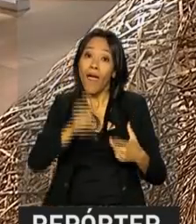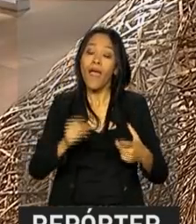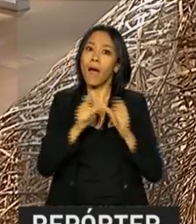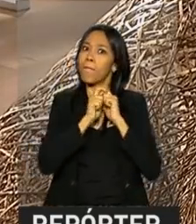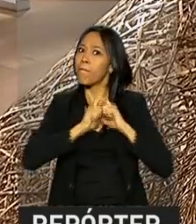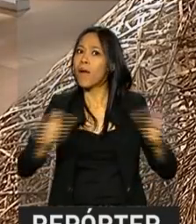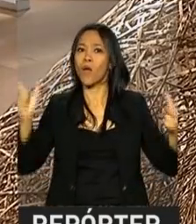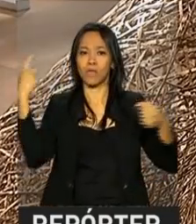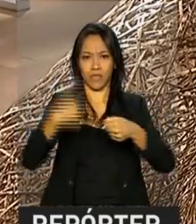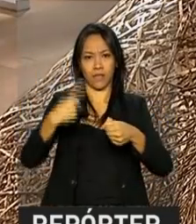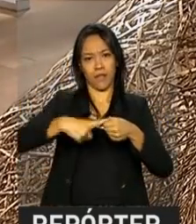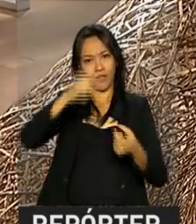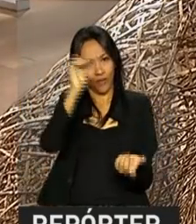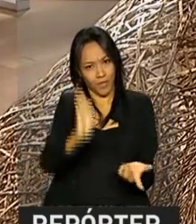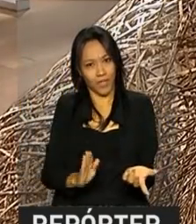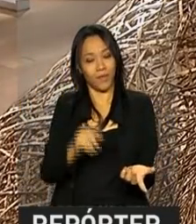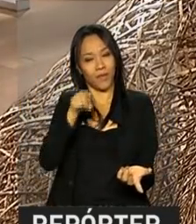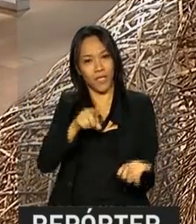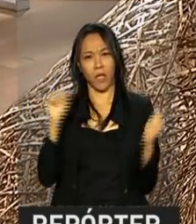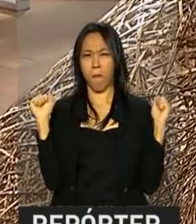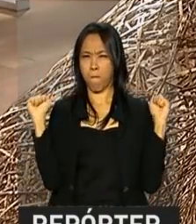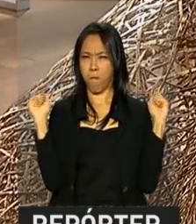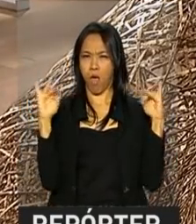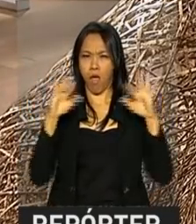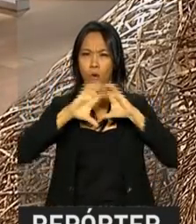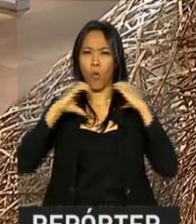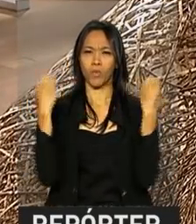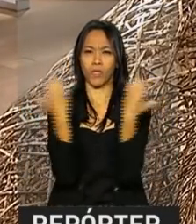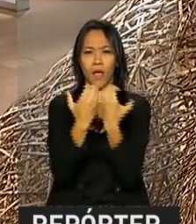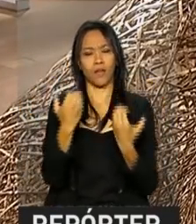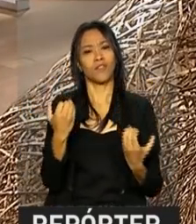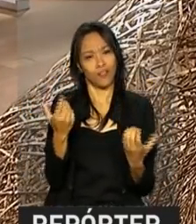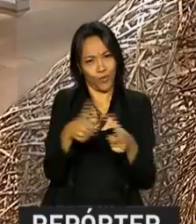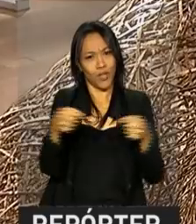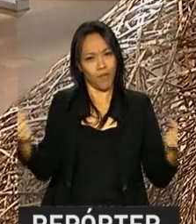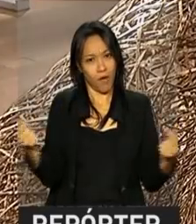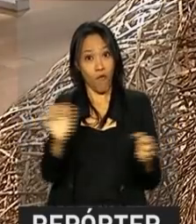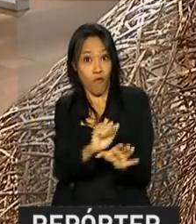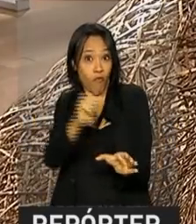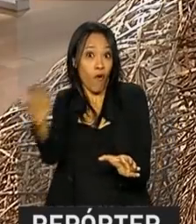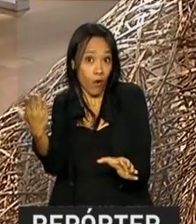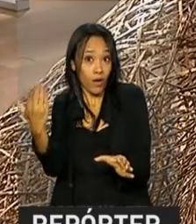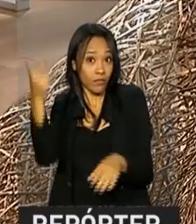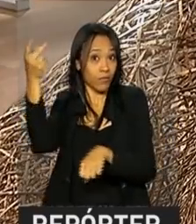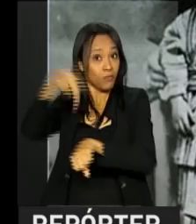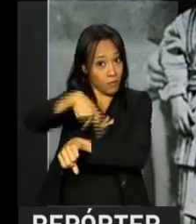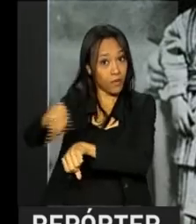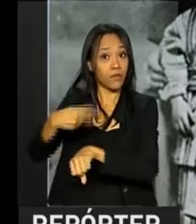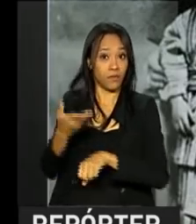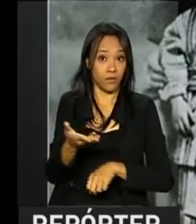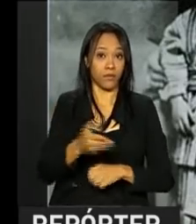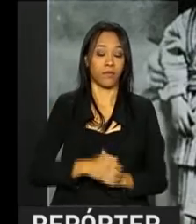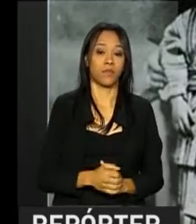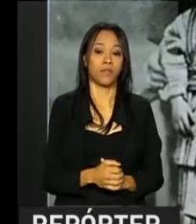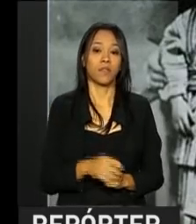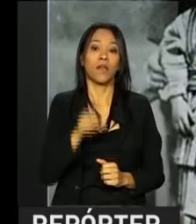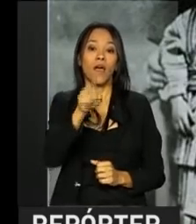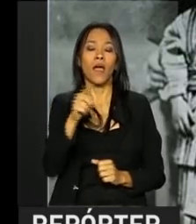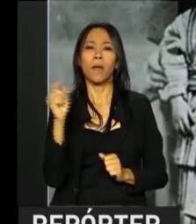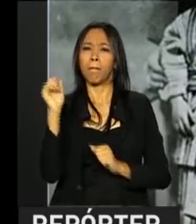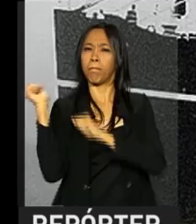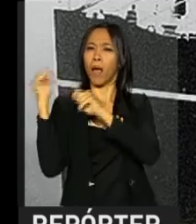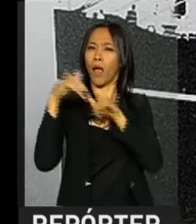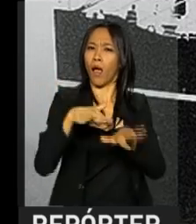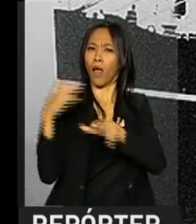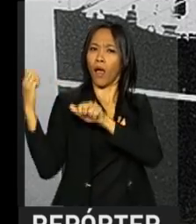Brasil, país onde está a mais populosa comunidade japonesa, fora da terra do sol nascente. Frutos da imigração